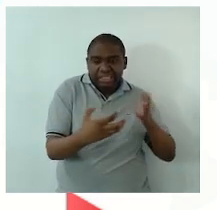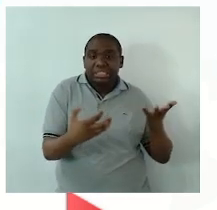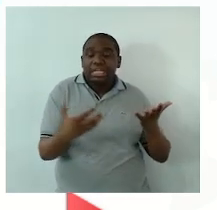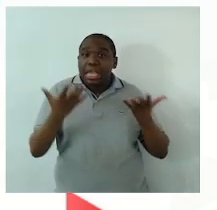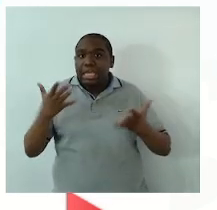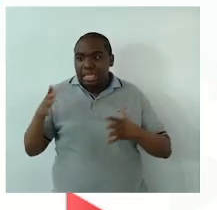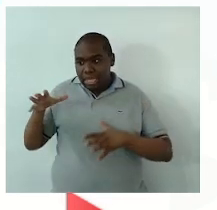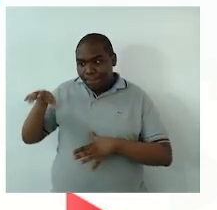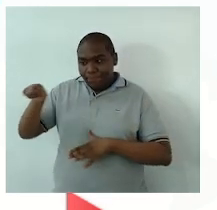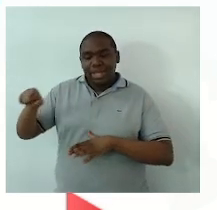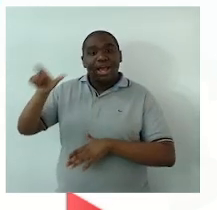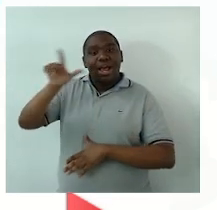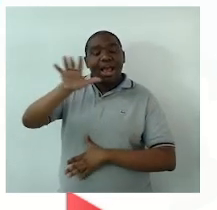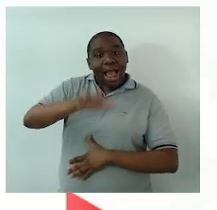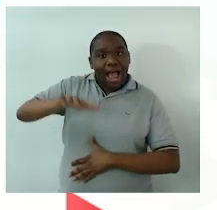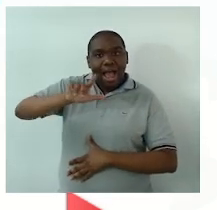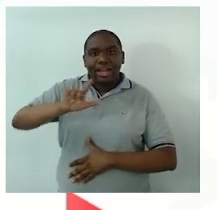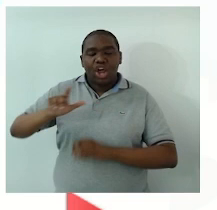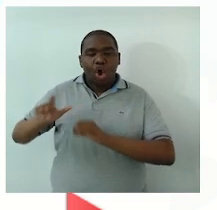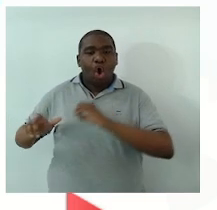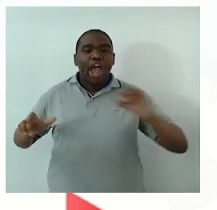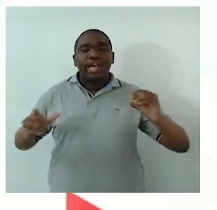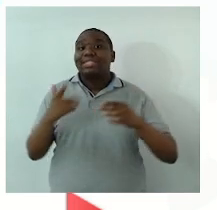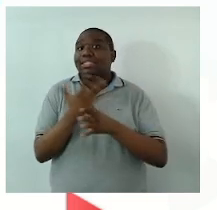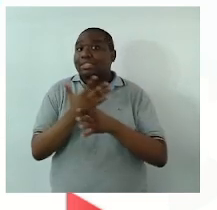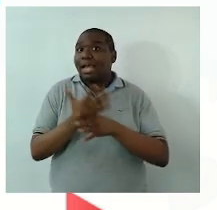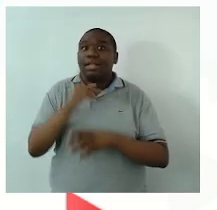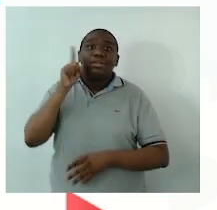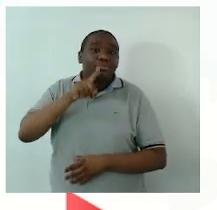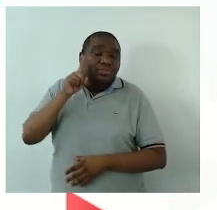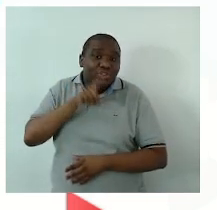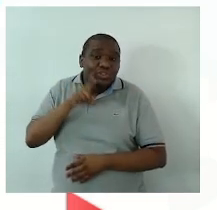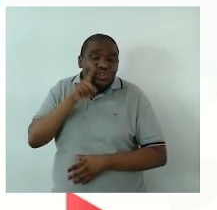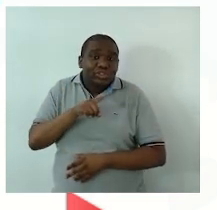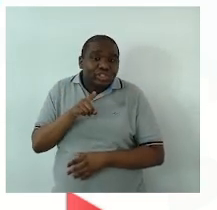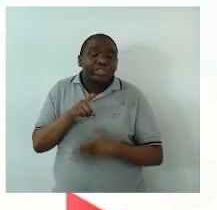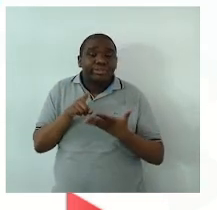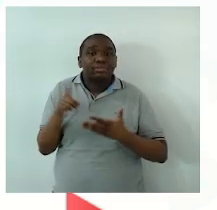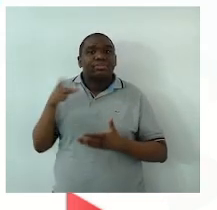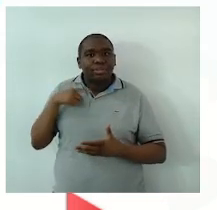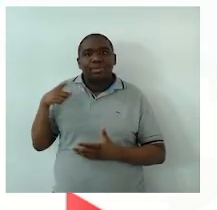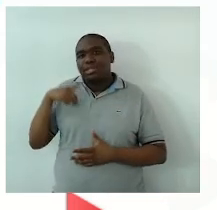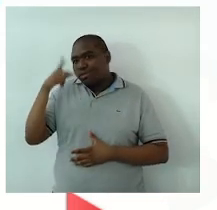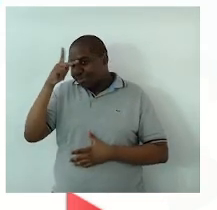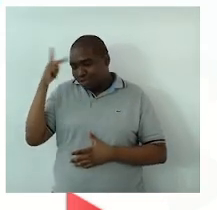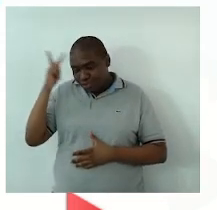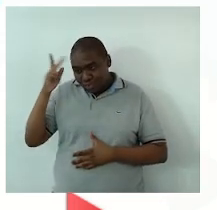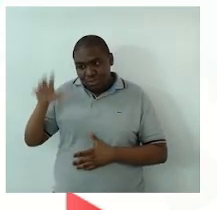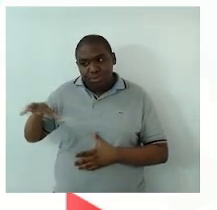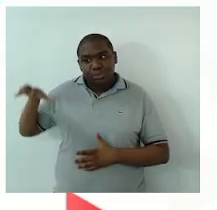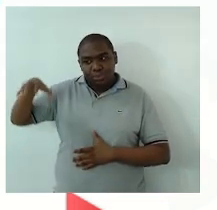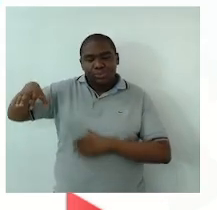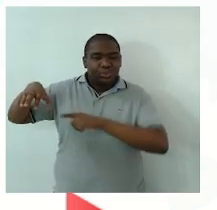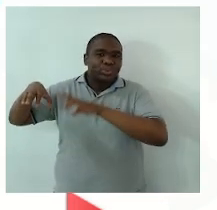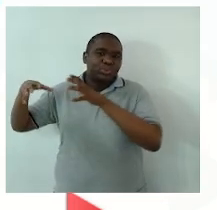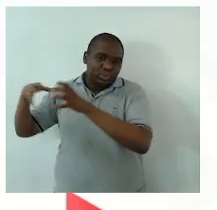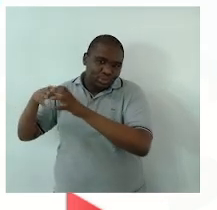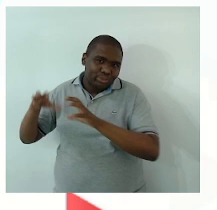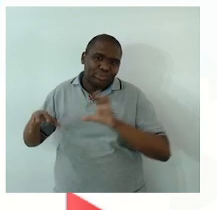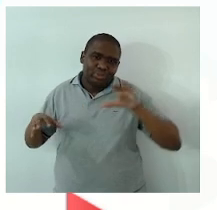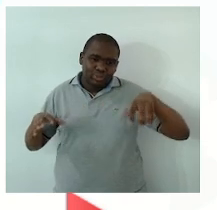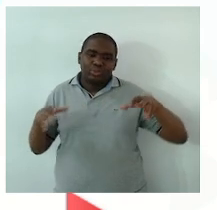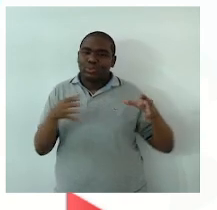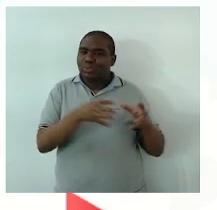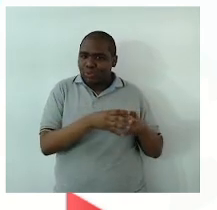da cidade de Nova York. De um lado, os Jets, né, que eram os porto-riquenhos, do outro, os Sharks, os